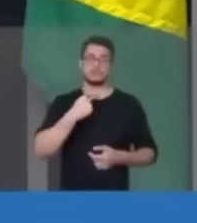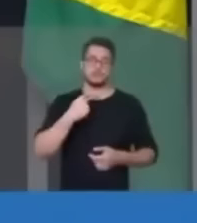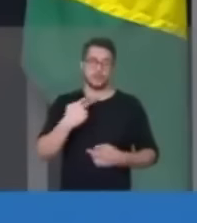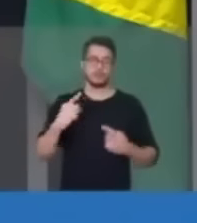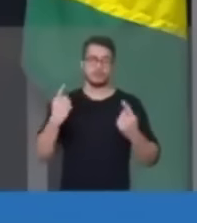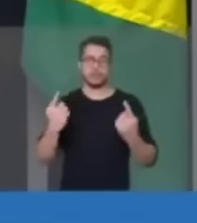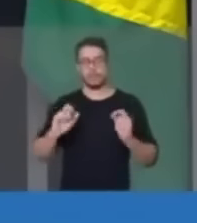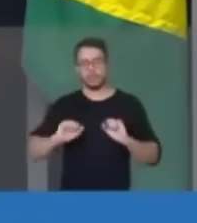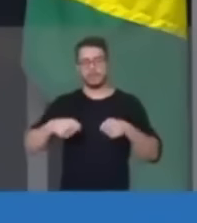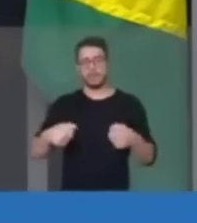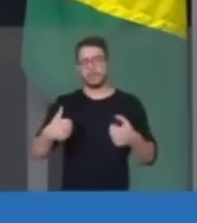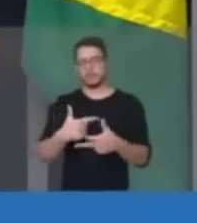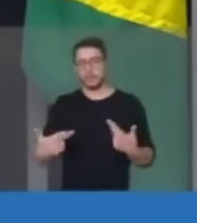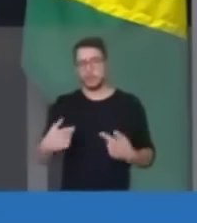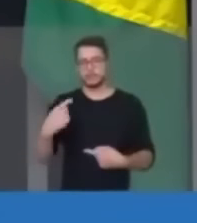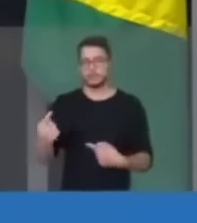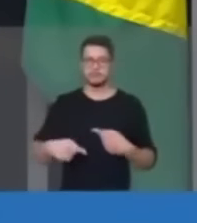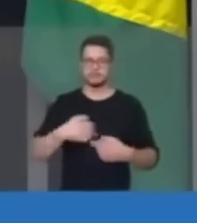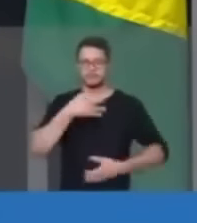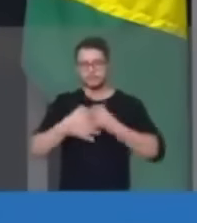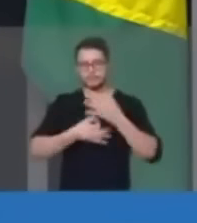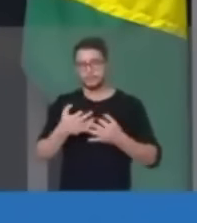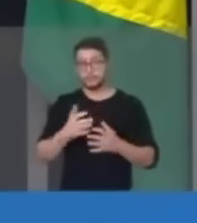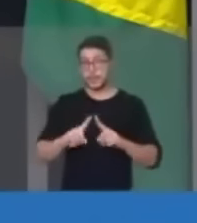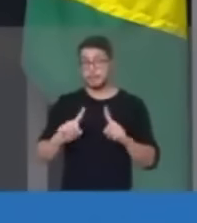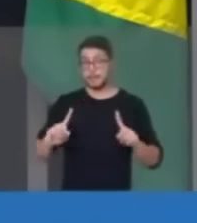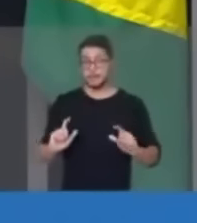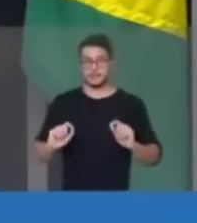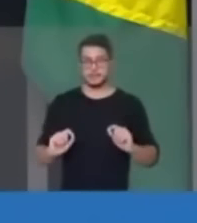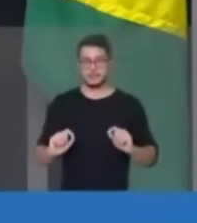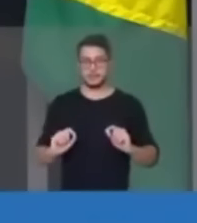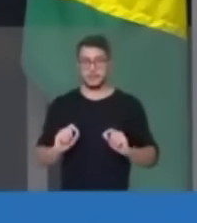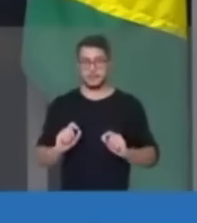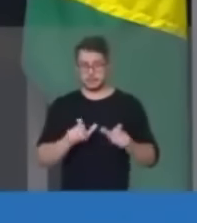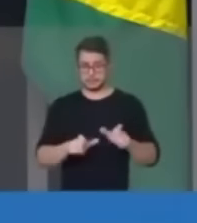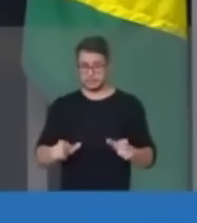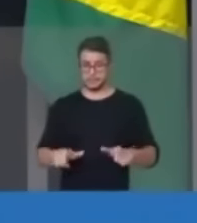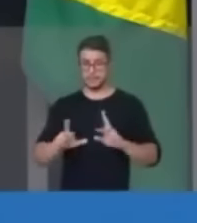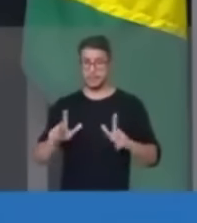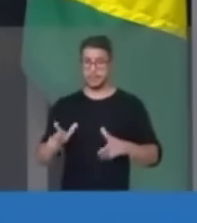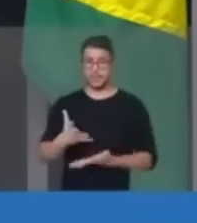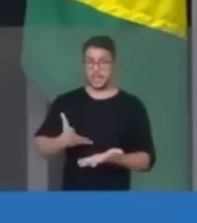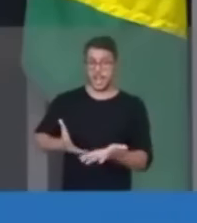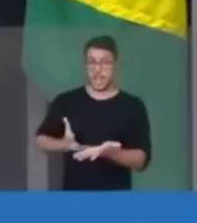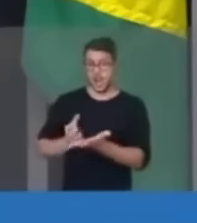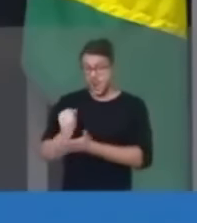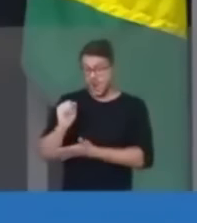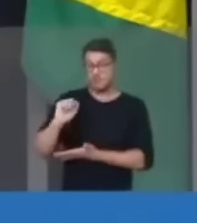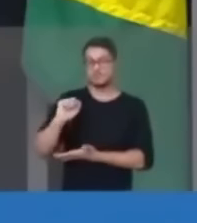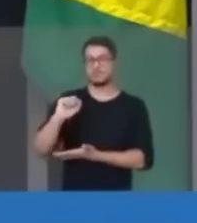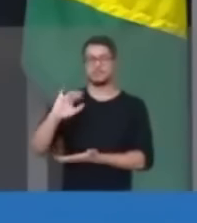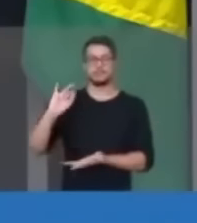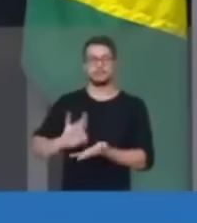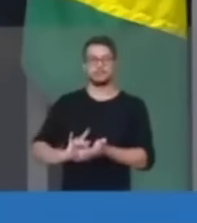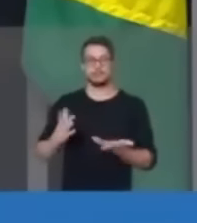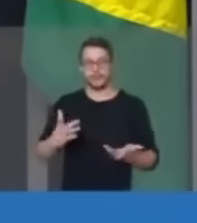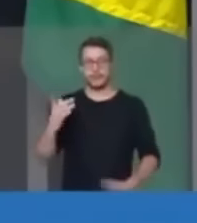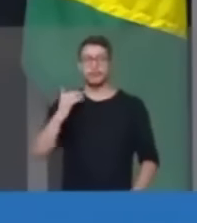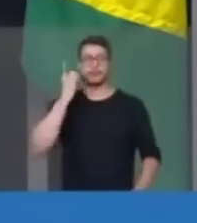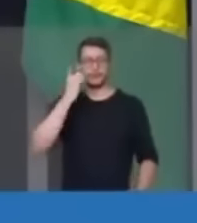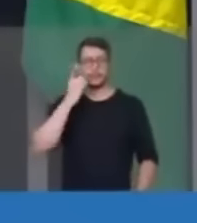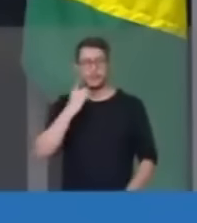contraditório mas de todo modo não são pessoas que cometeram um golpe de estado num domingo com os prédios